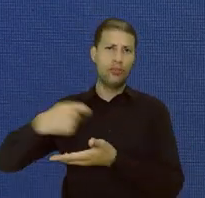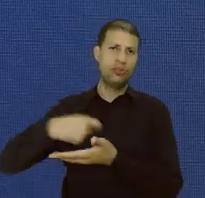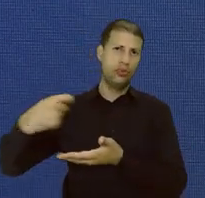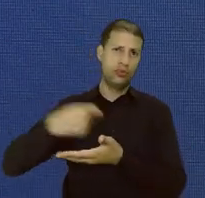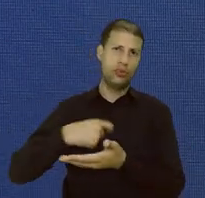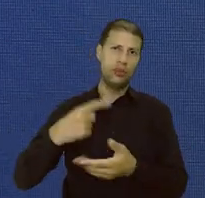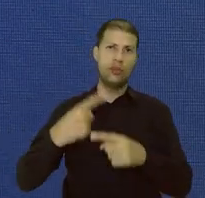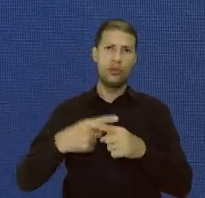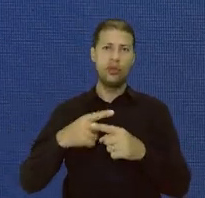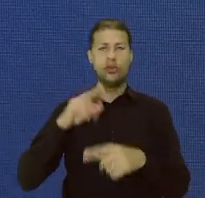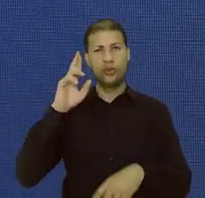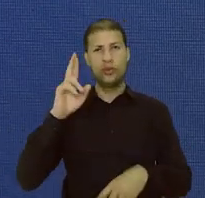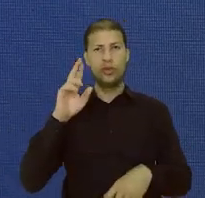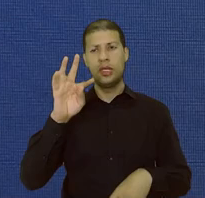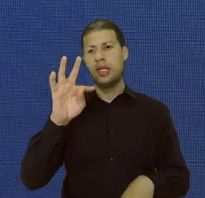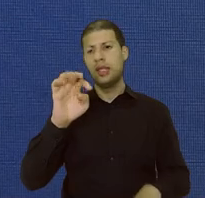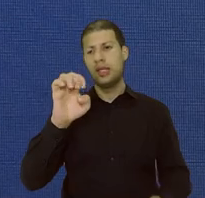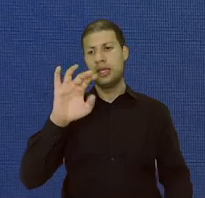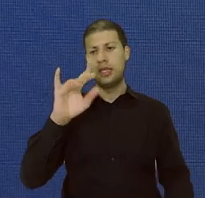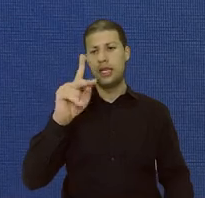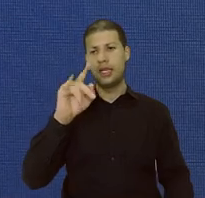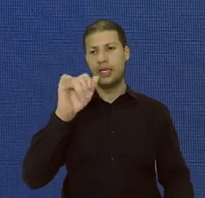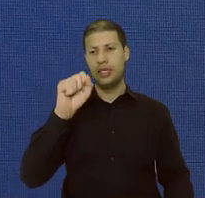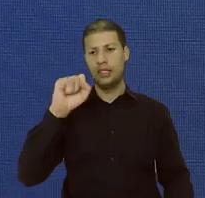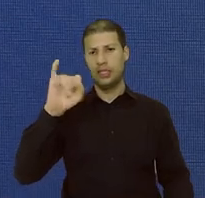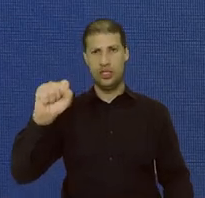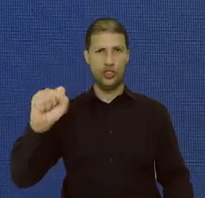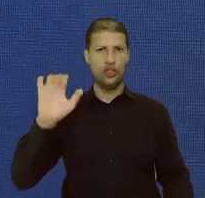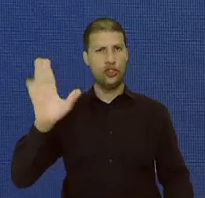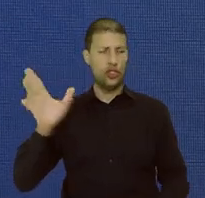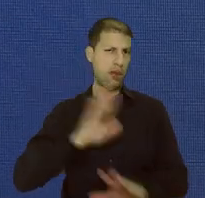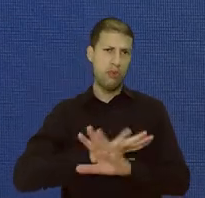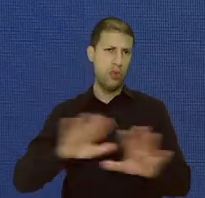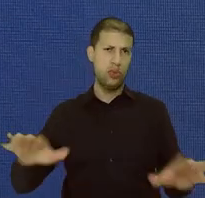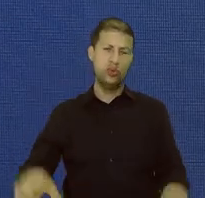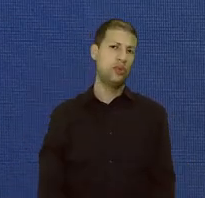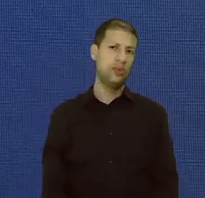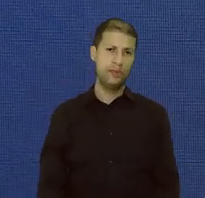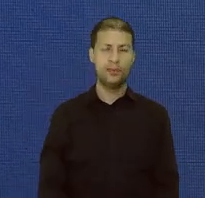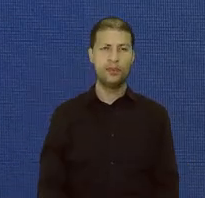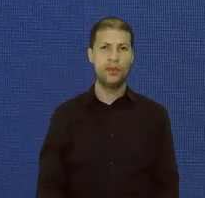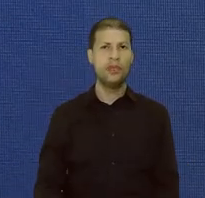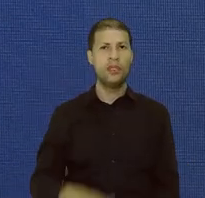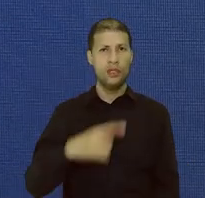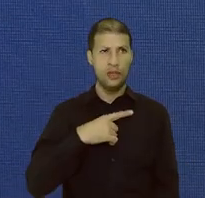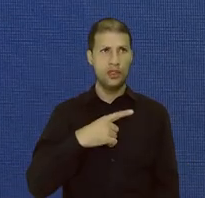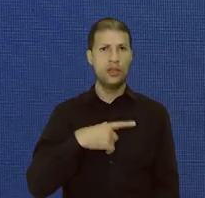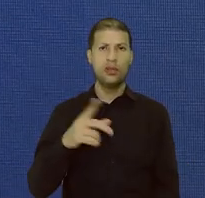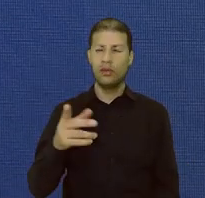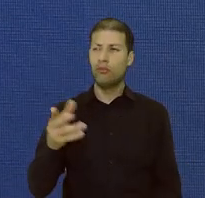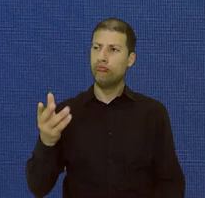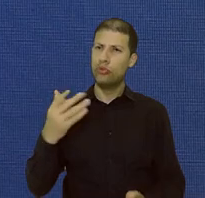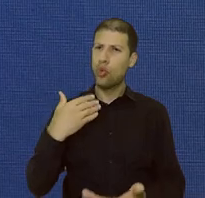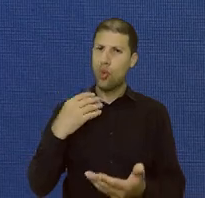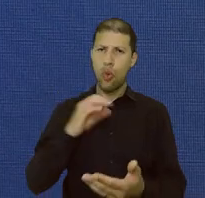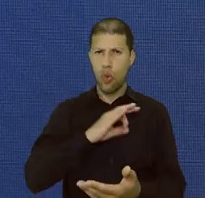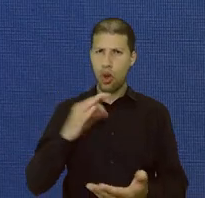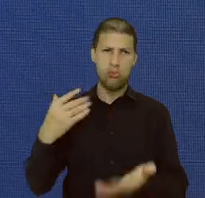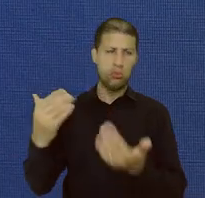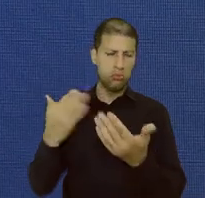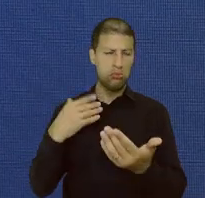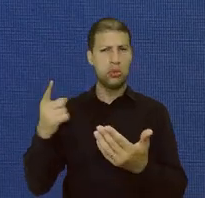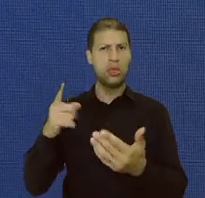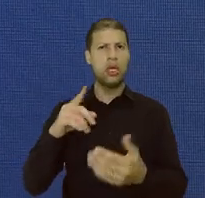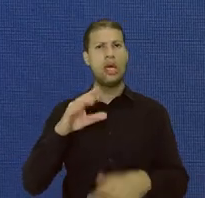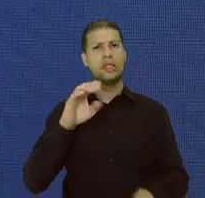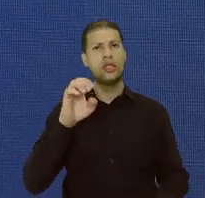técnica ele já se ele já se foi cumprido Então a gente tem realmente tá com o senhor e com conselho mas